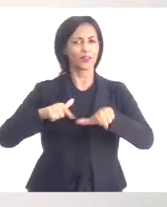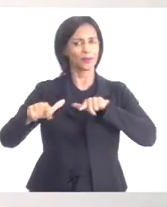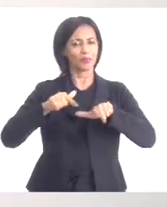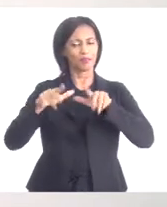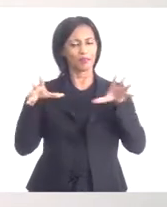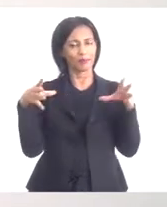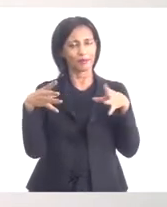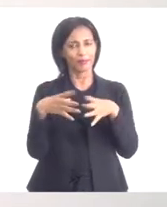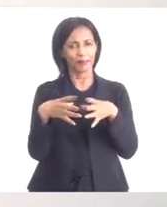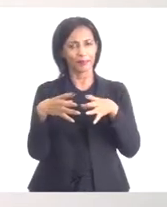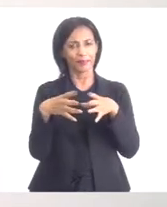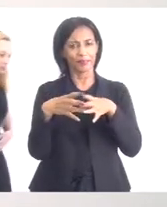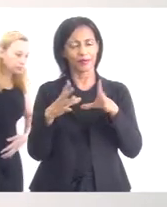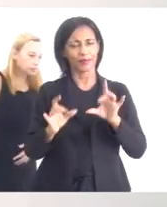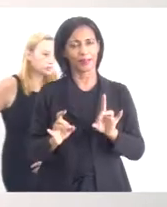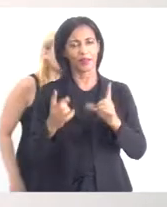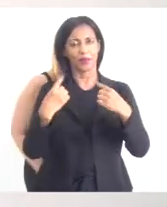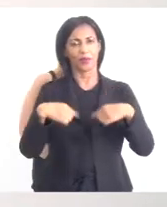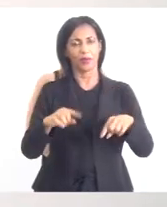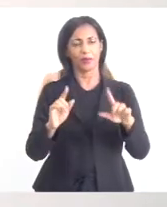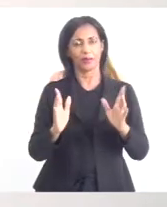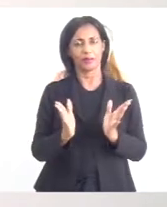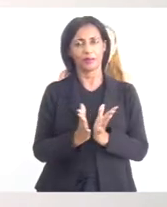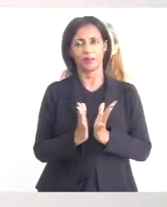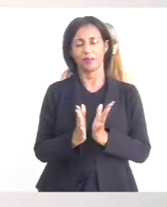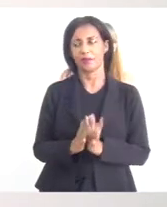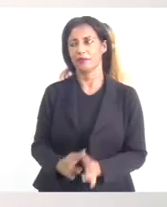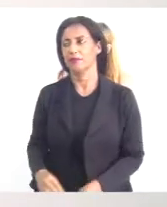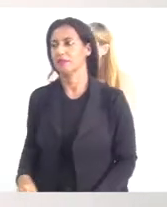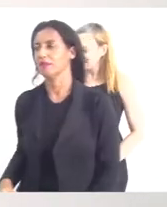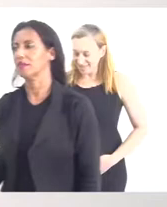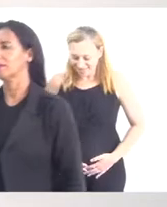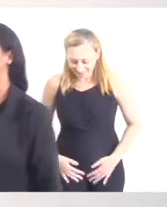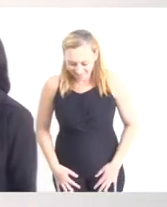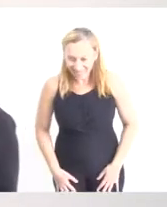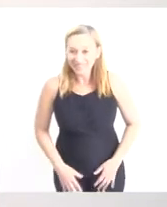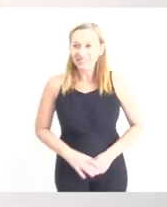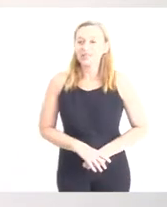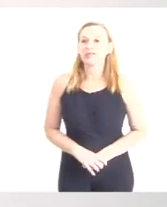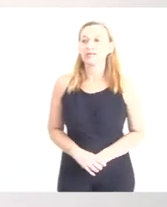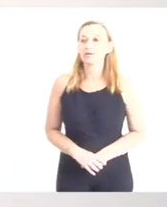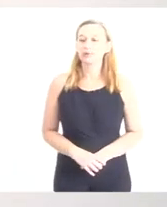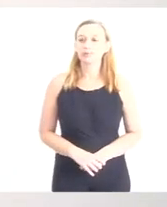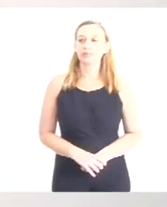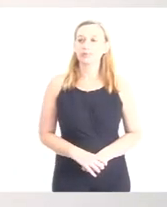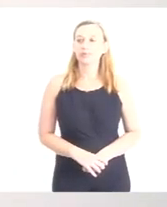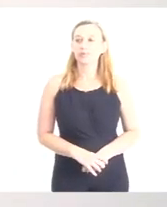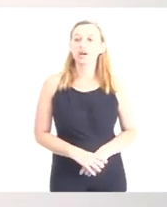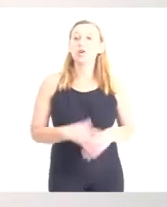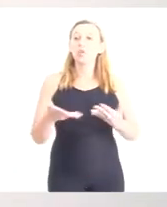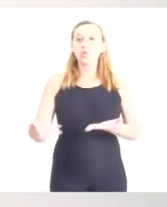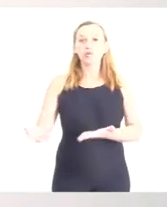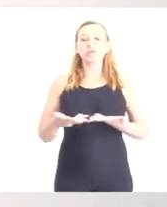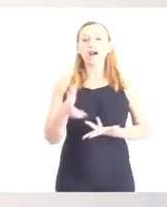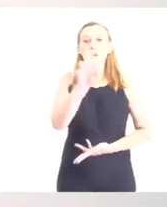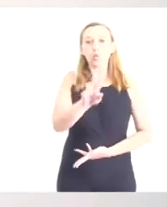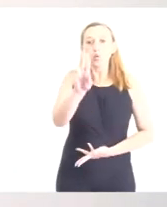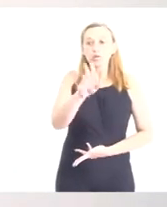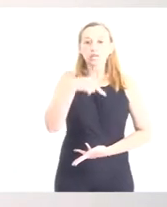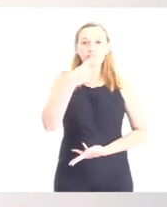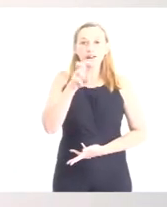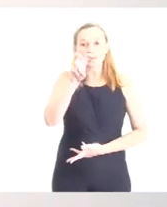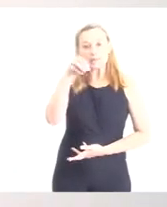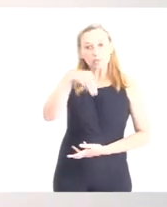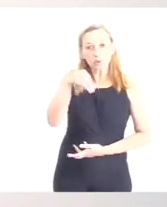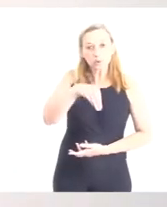da comissão especial de enfrentamento da miséria e combate à pobreza Então nesse sentido Quero convidar a fazer uso da fala